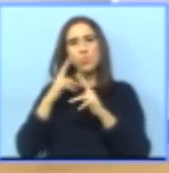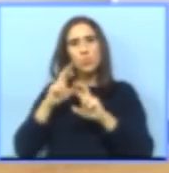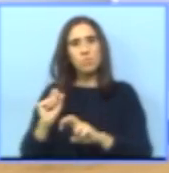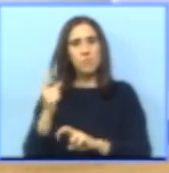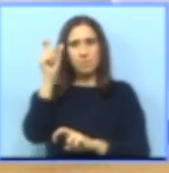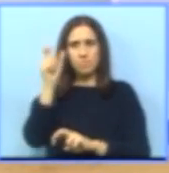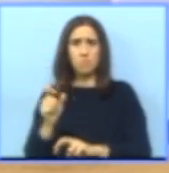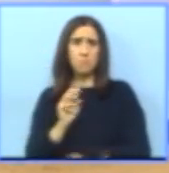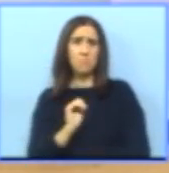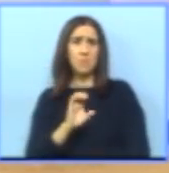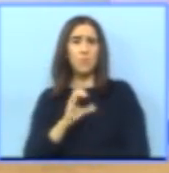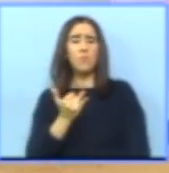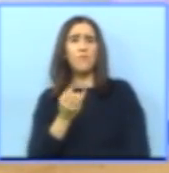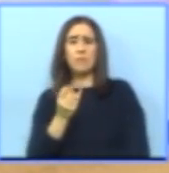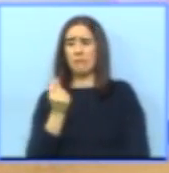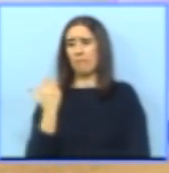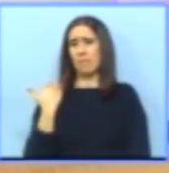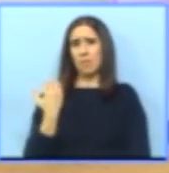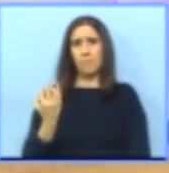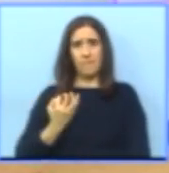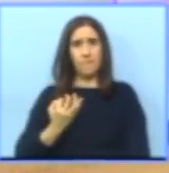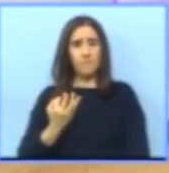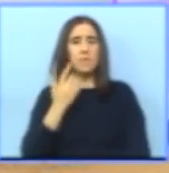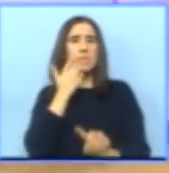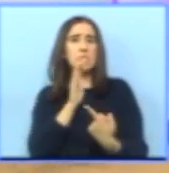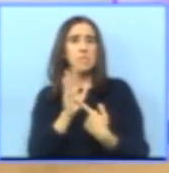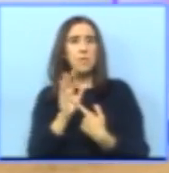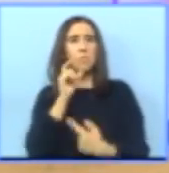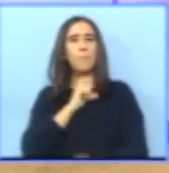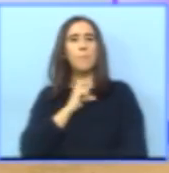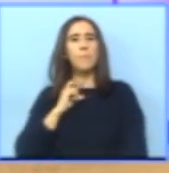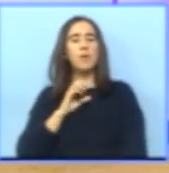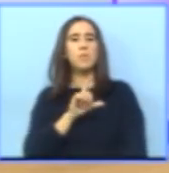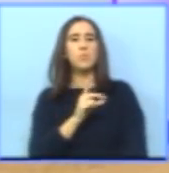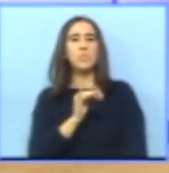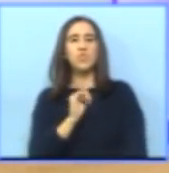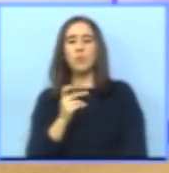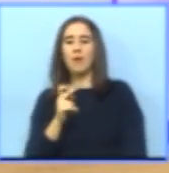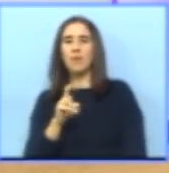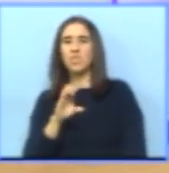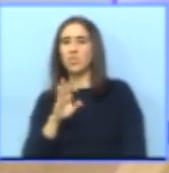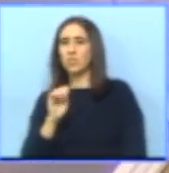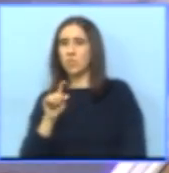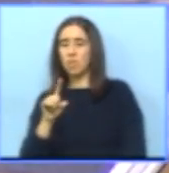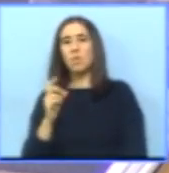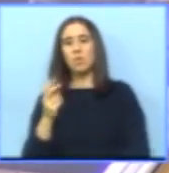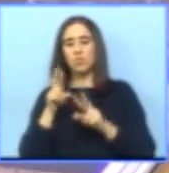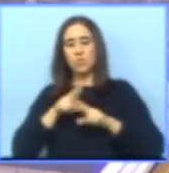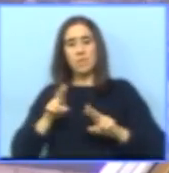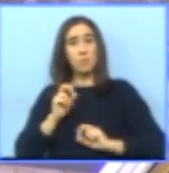até recentemente, nós temos, o exemplo do padre Louis Archer, que introduziu a moderna genética entre nós.